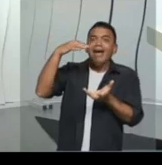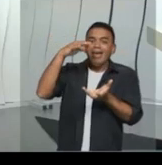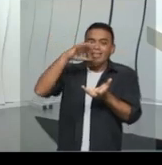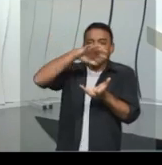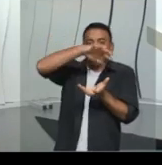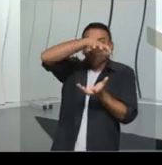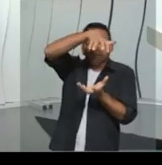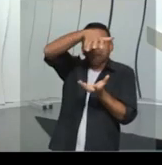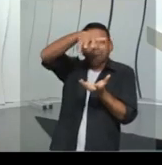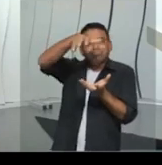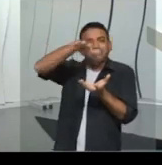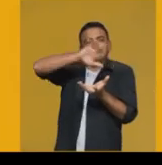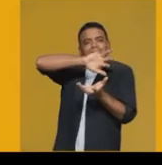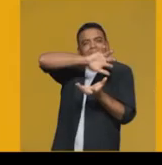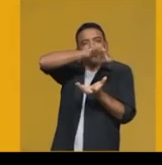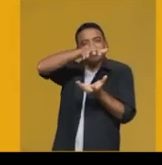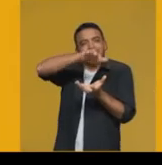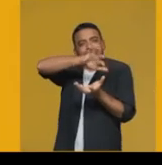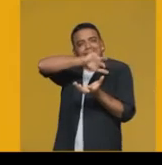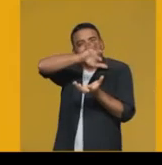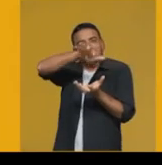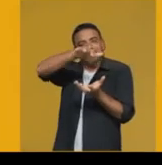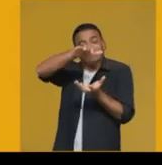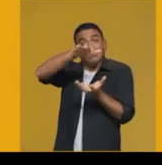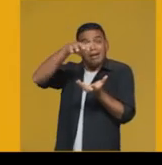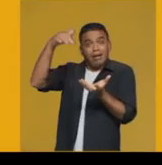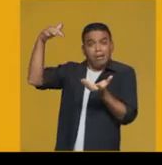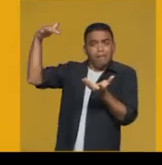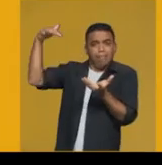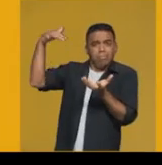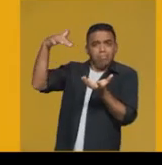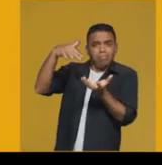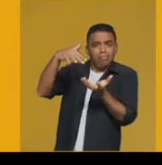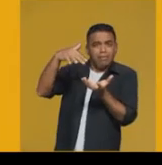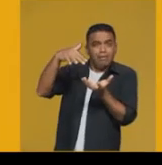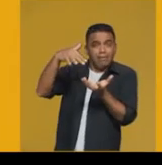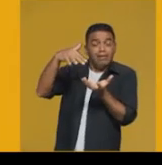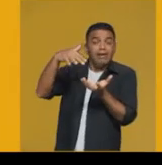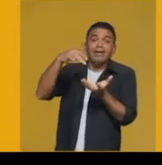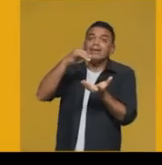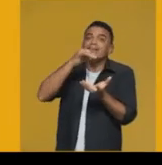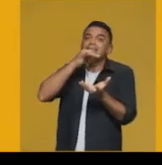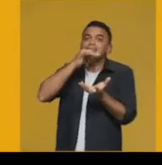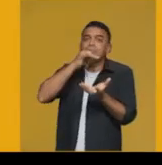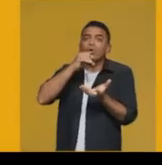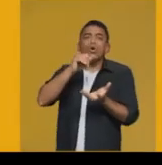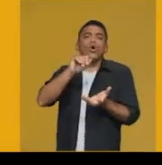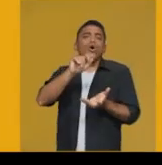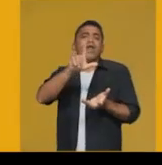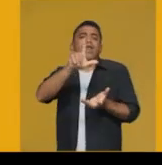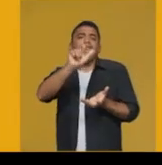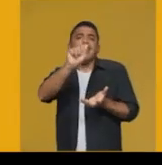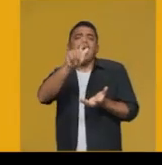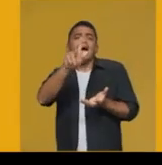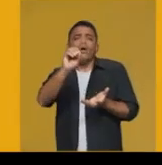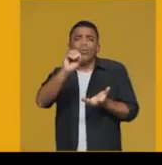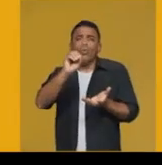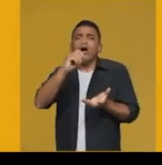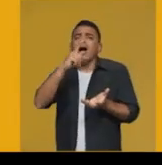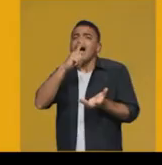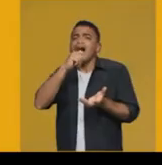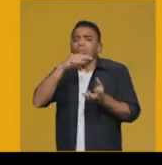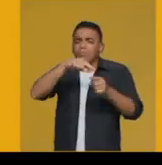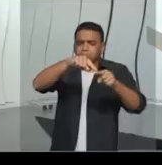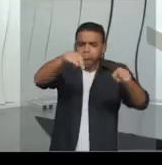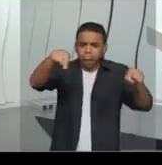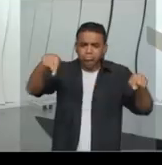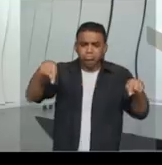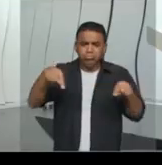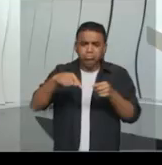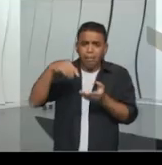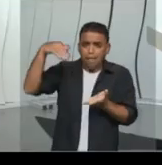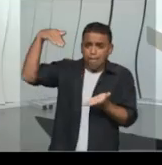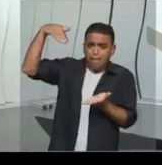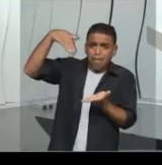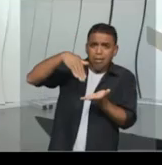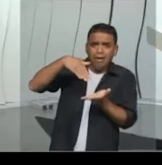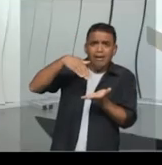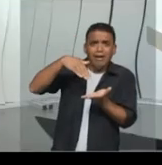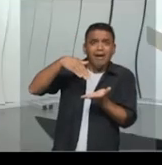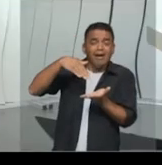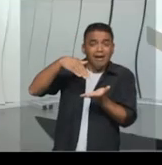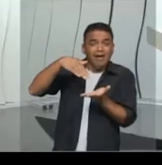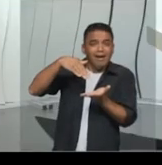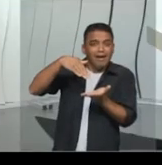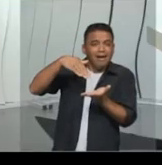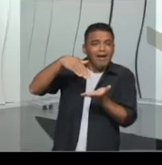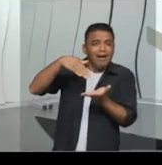atmosfera. Se você passar da atmosfera para um lago, dentro de um lago, ela passa por um outro meio ainda, que seria